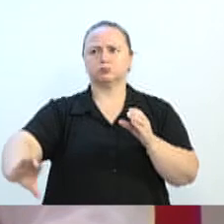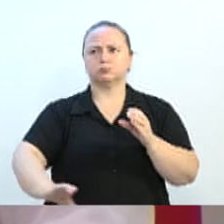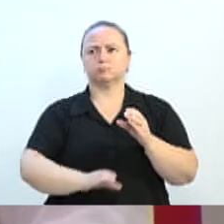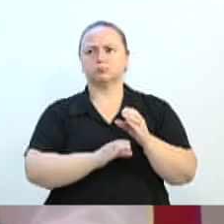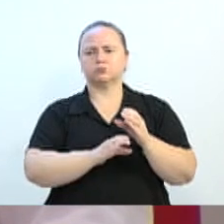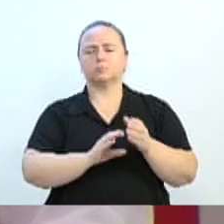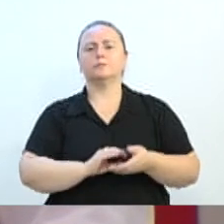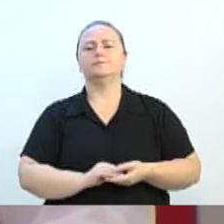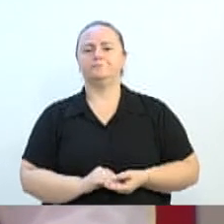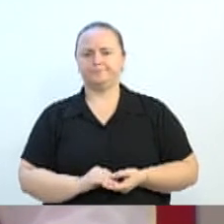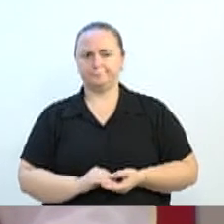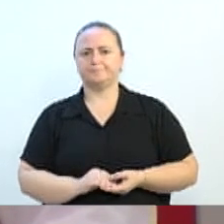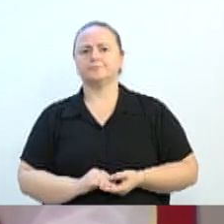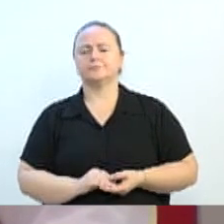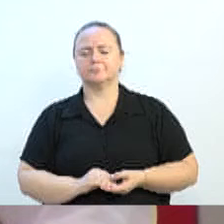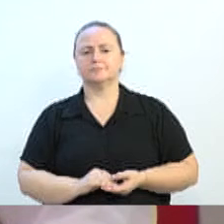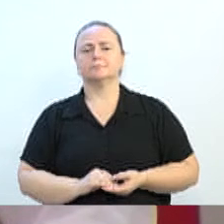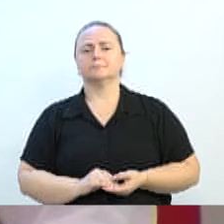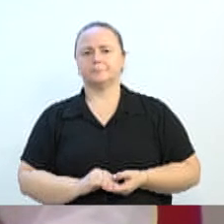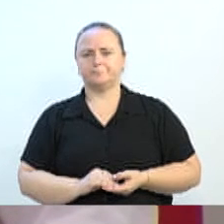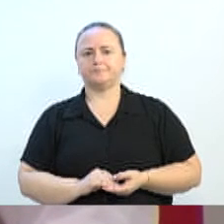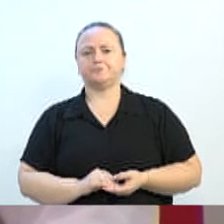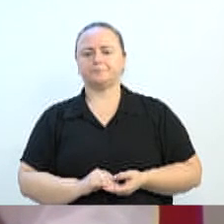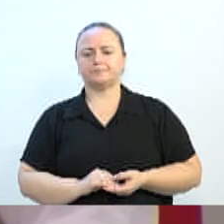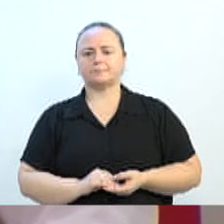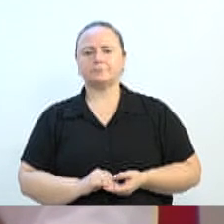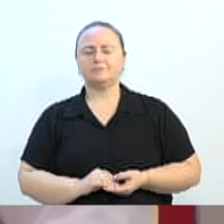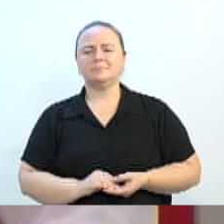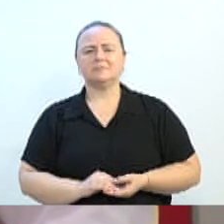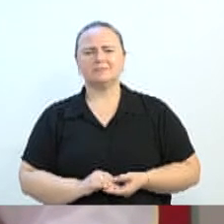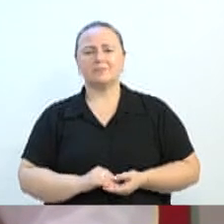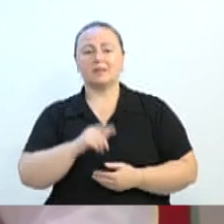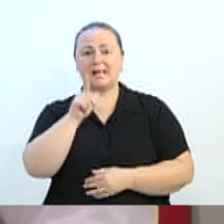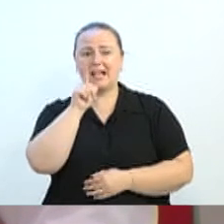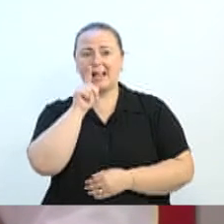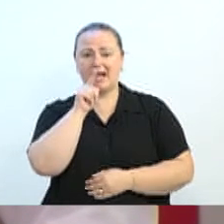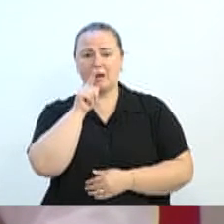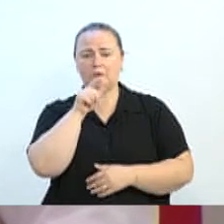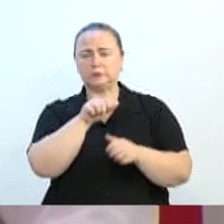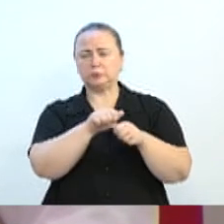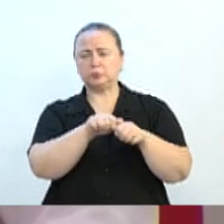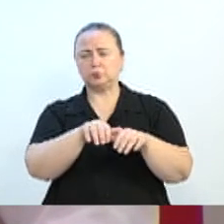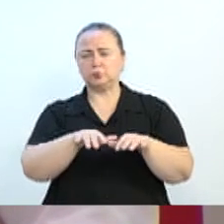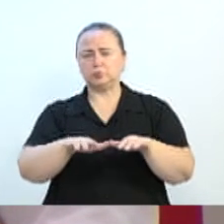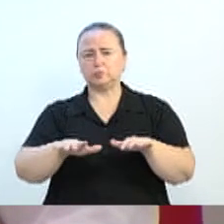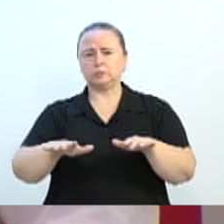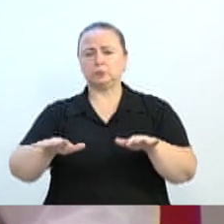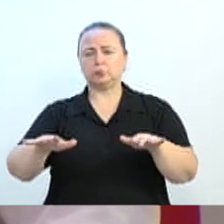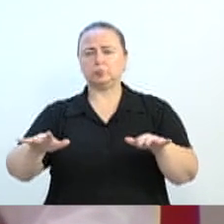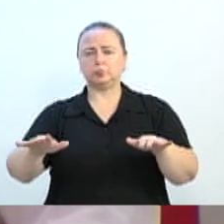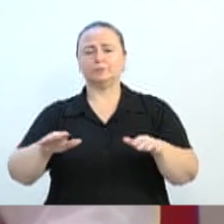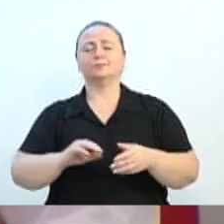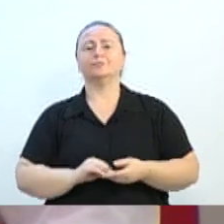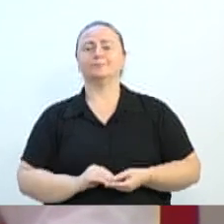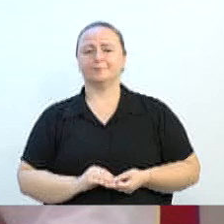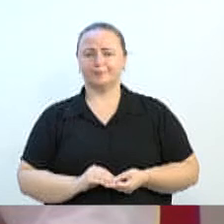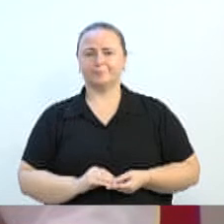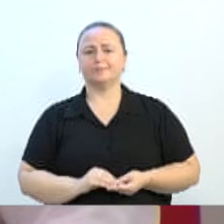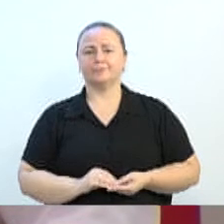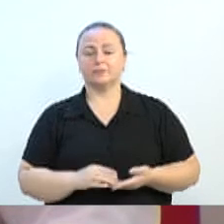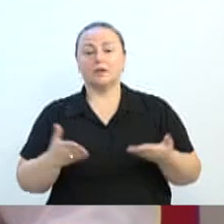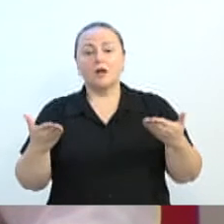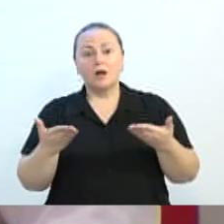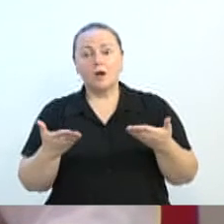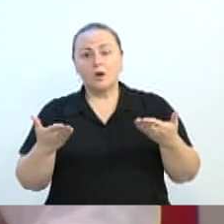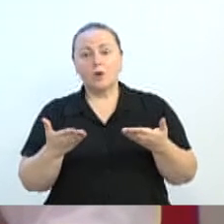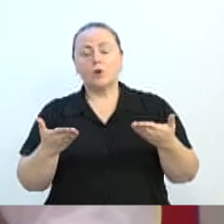é grande ali a o vazamento foi ontem encaminhado para consertar hoje também é na